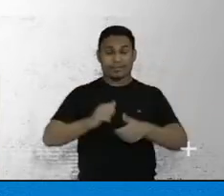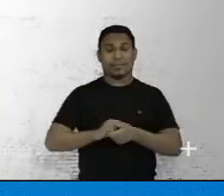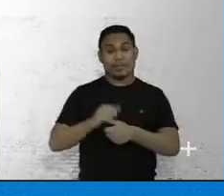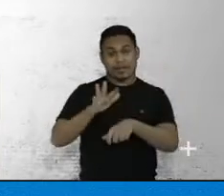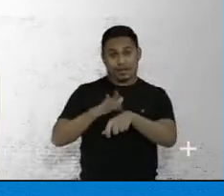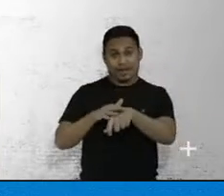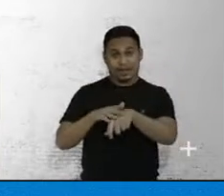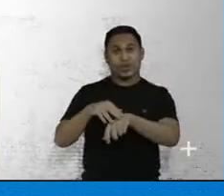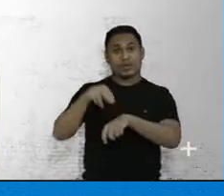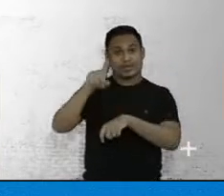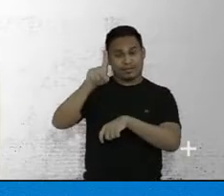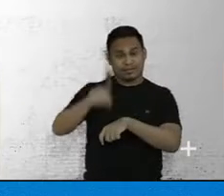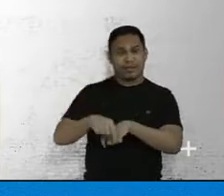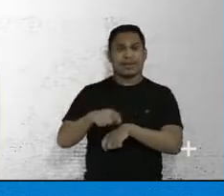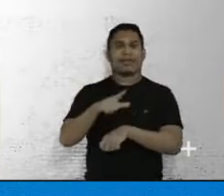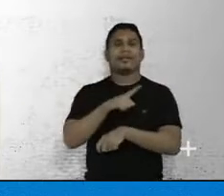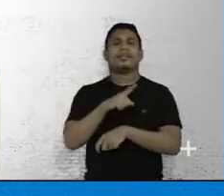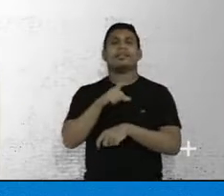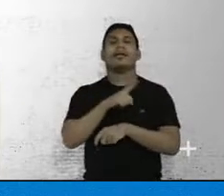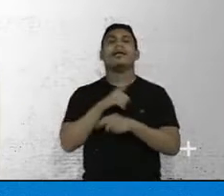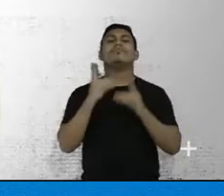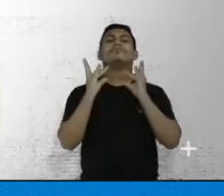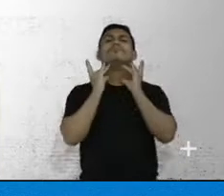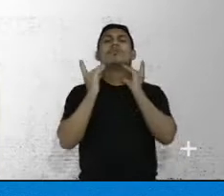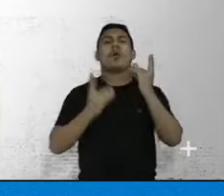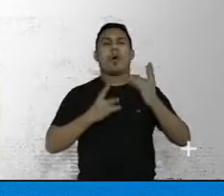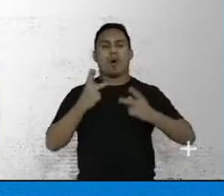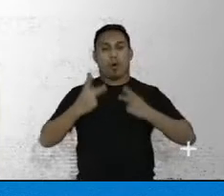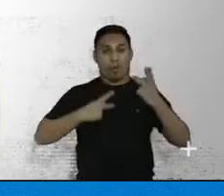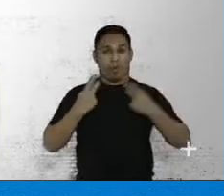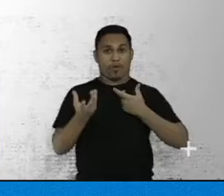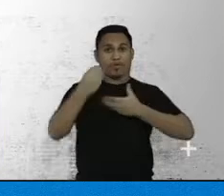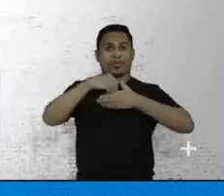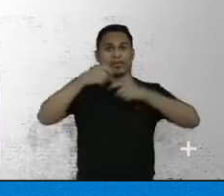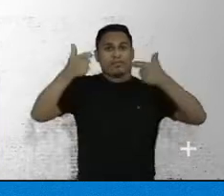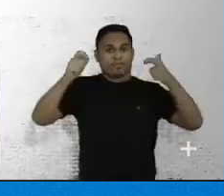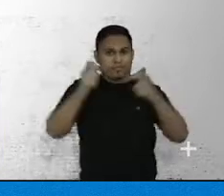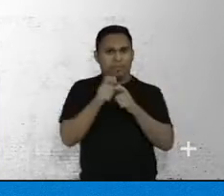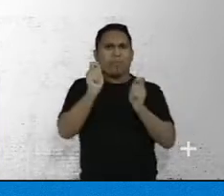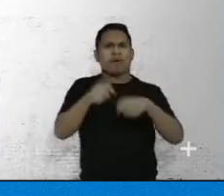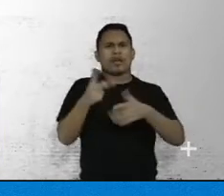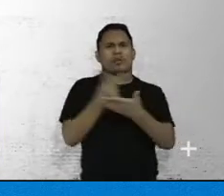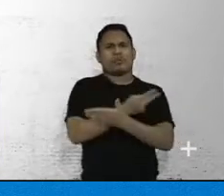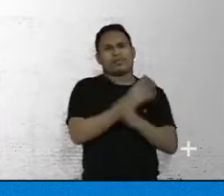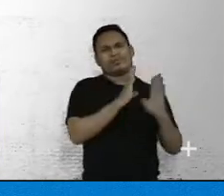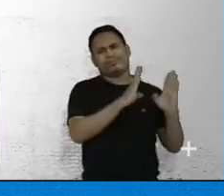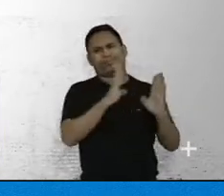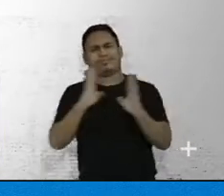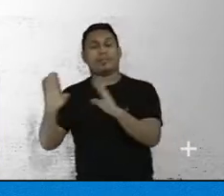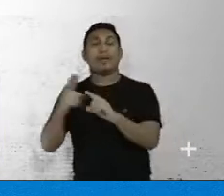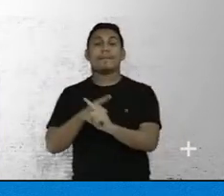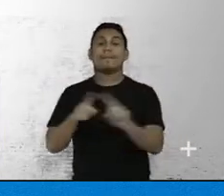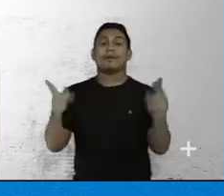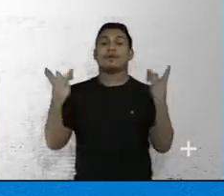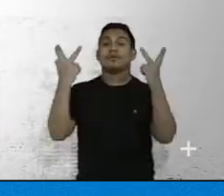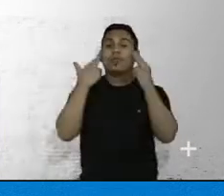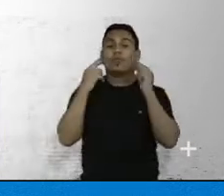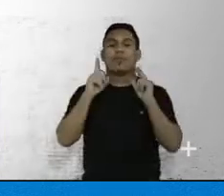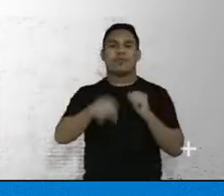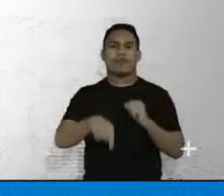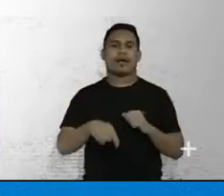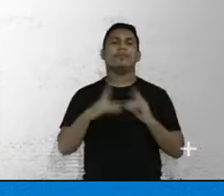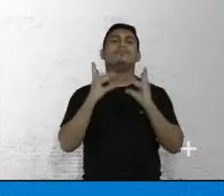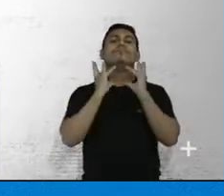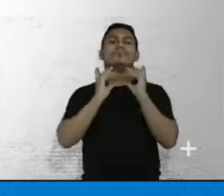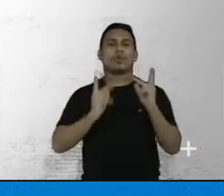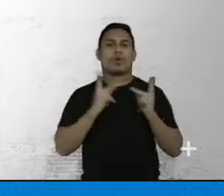hipertireoidismo? Pode. Em algumas fases da doença pode acontecer, mas o mais comum é o hipotireoidismo. E os autoanticorpos, esses